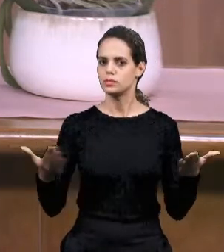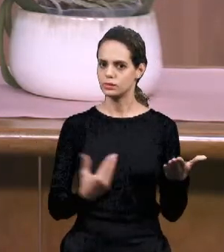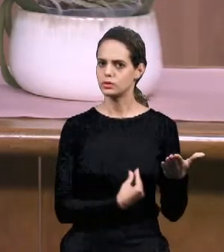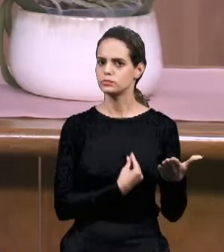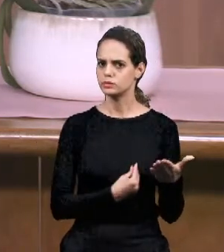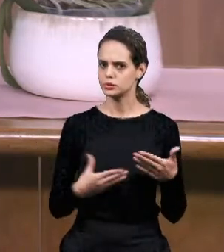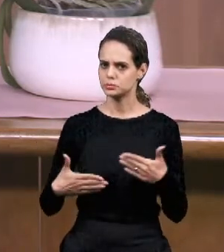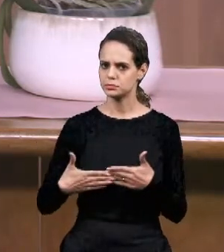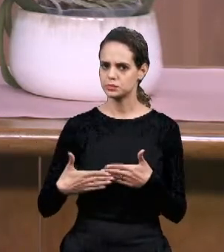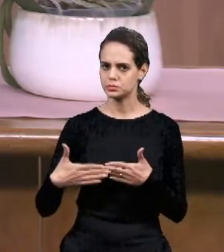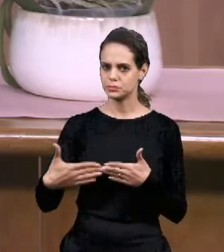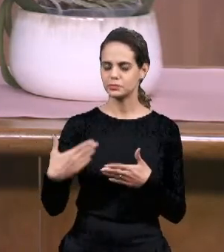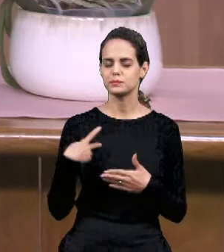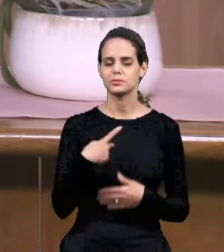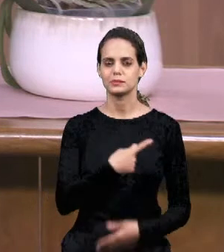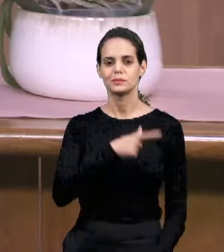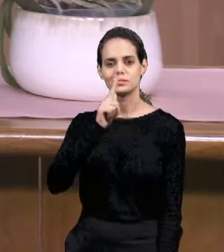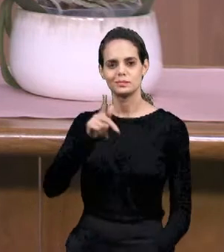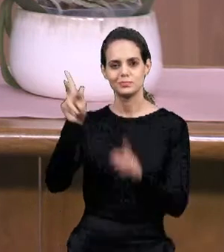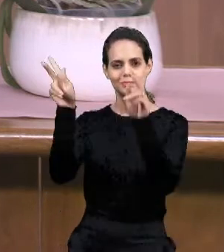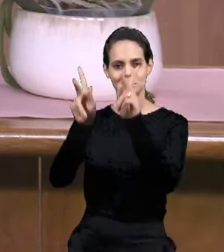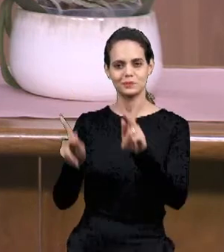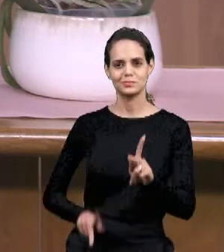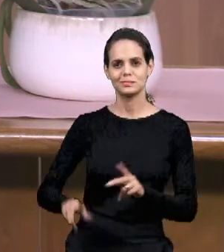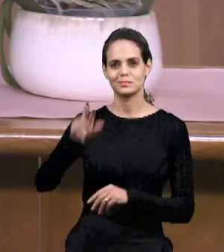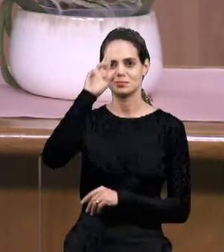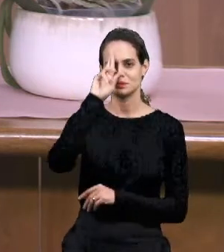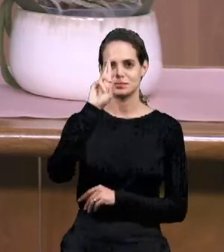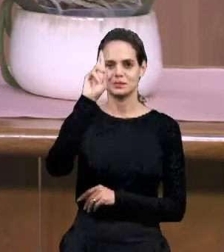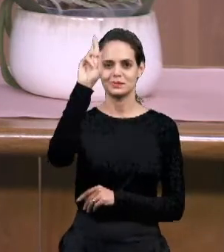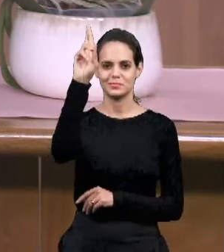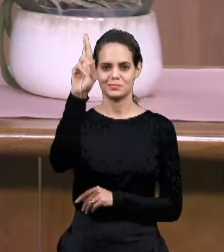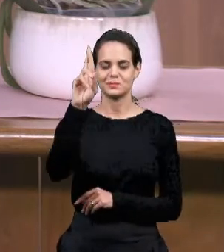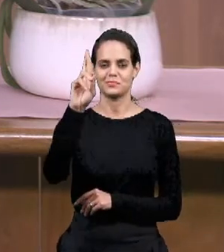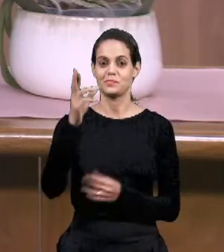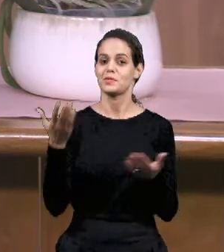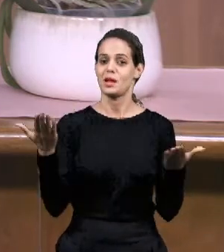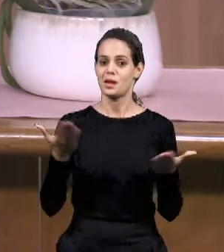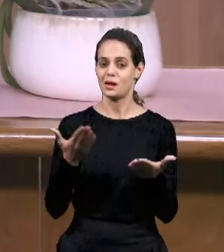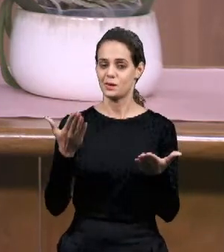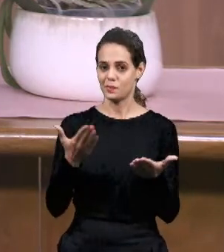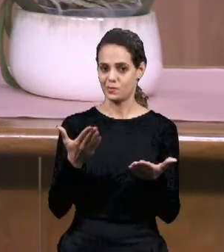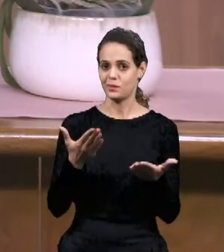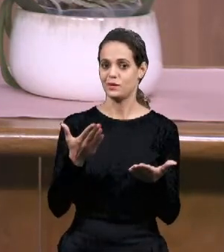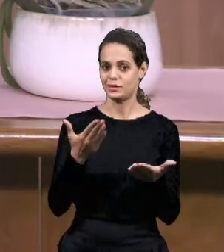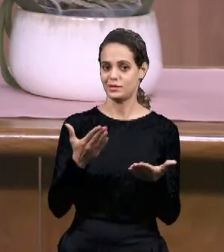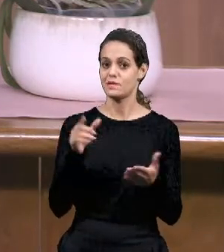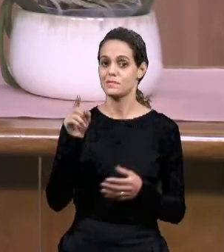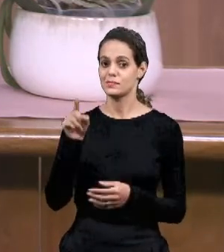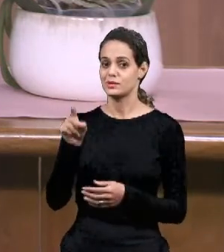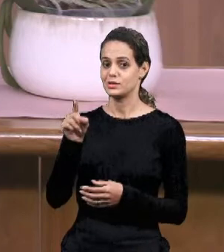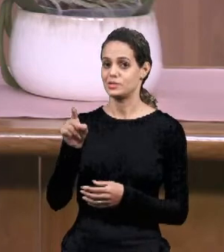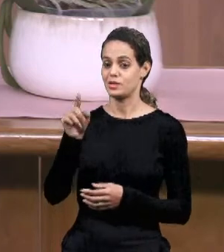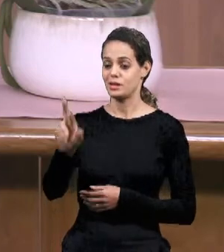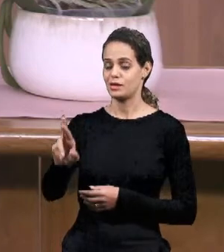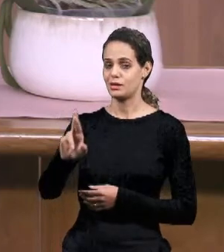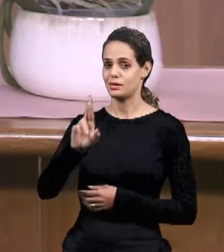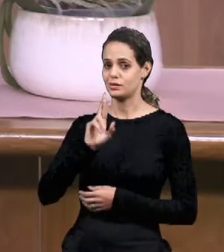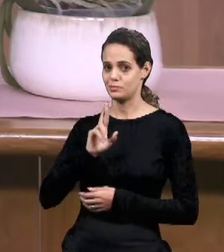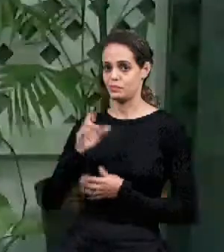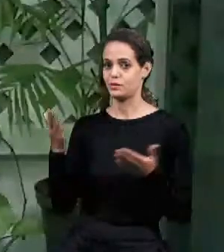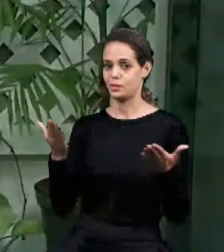Pastor Gedeuti, a paz do Senhor Jesus, e aguardamos agora a sua entrada e a sua resposta aos nossos